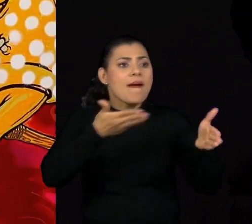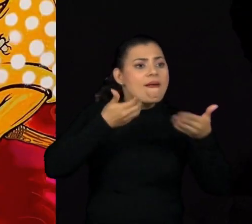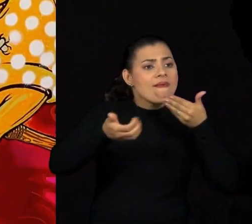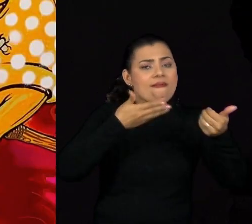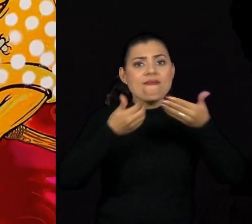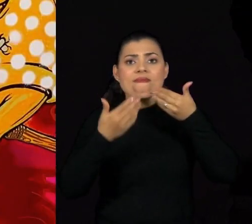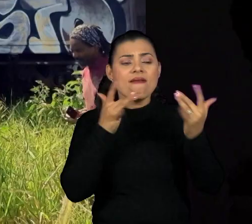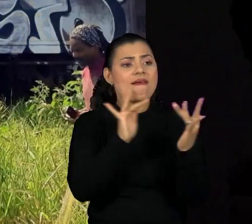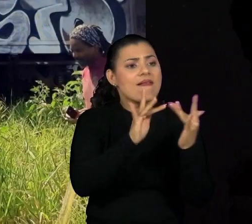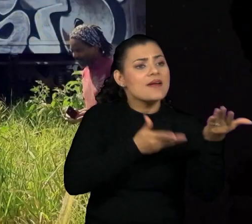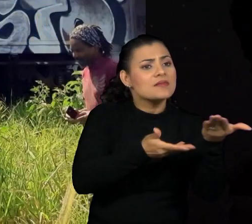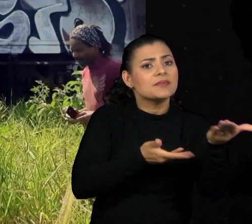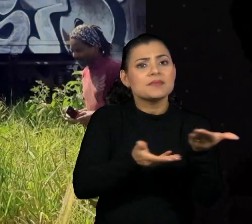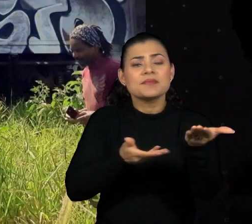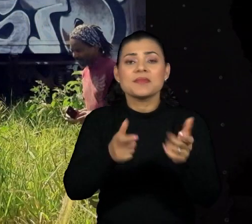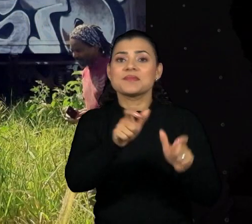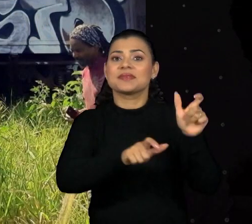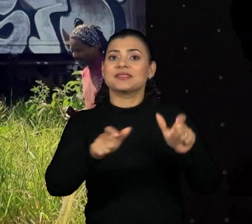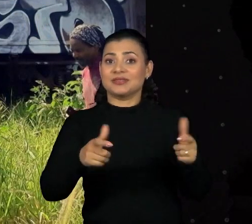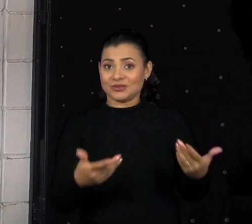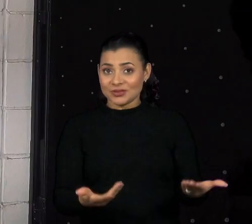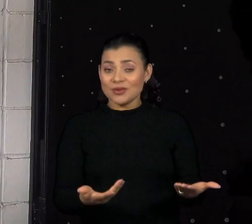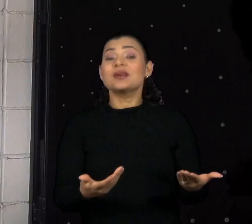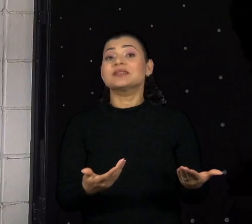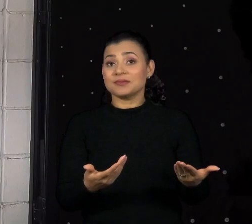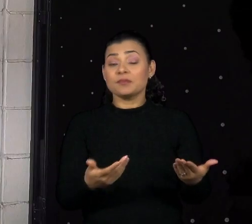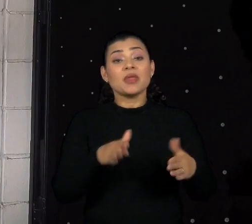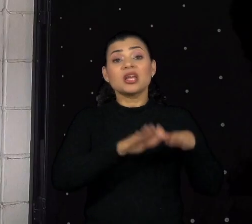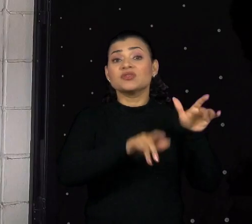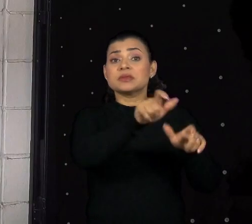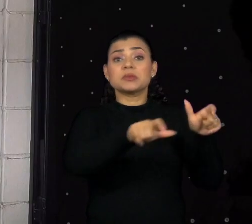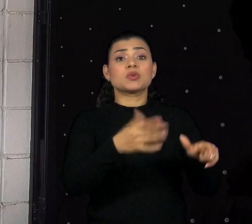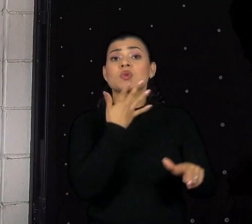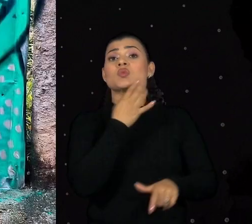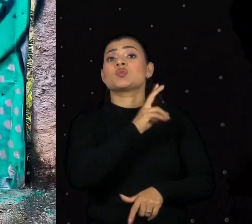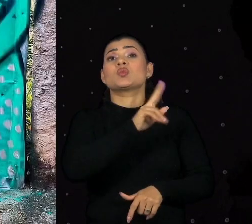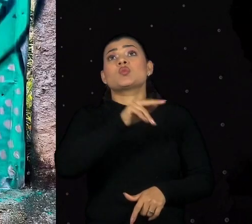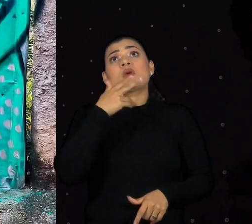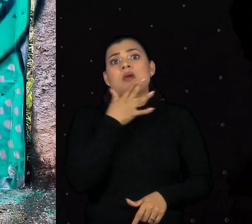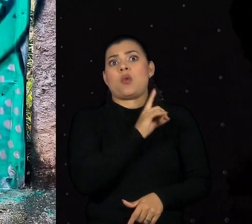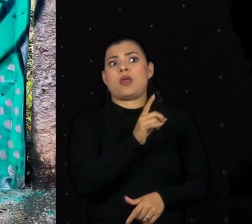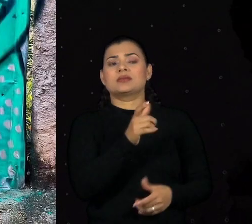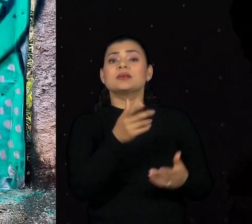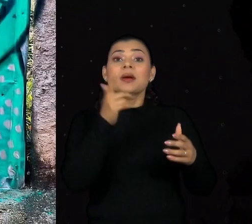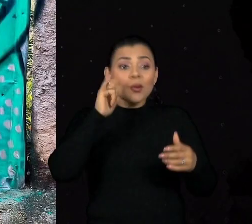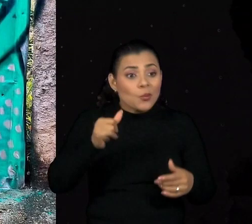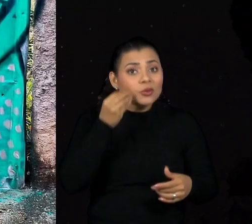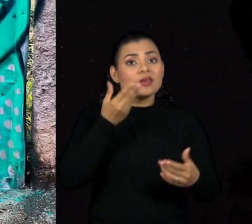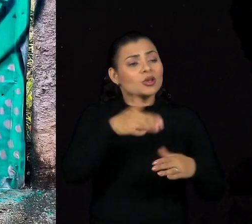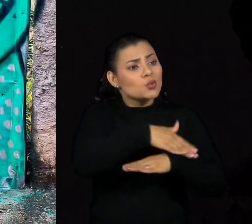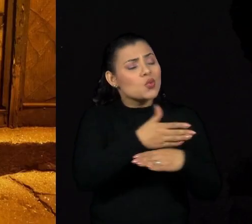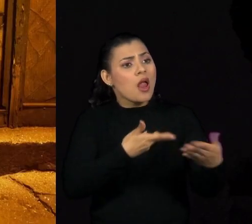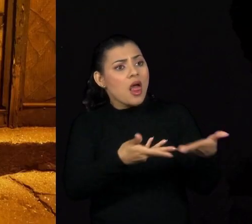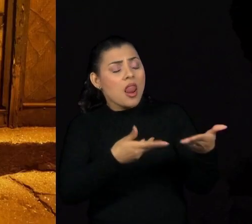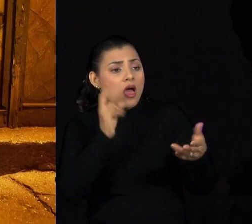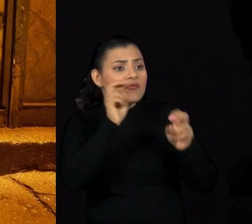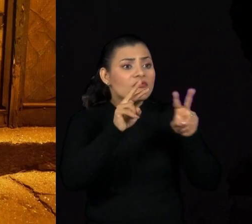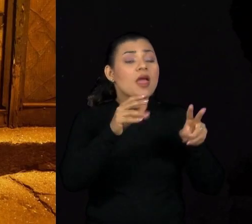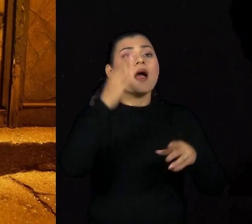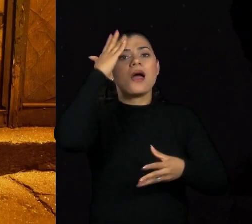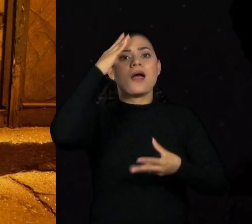ter um contato, né, com um público ali que talvez nem conheceria, né, seu trabalho. Porque a partir do momento que